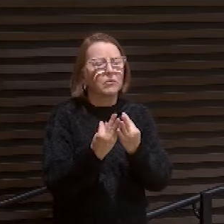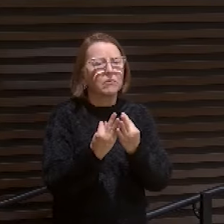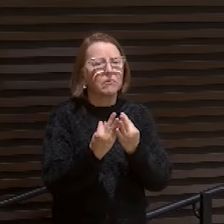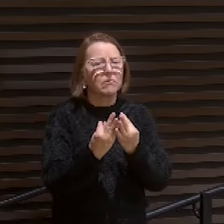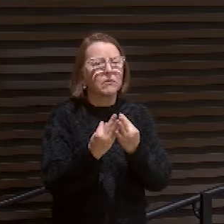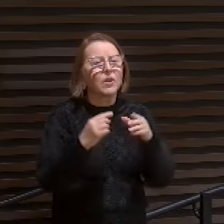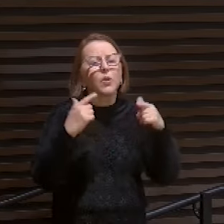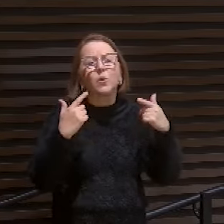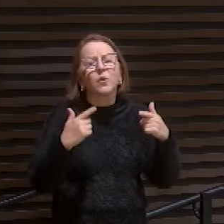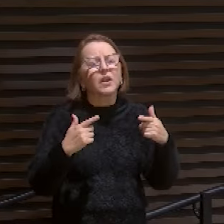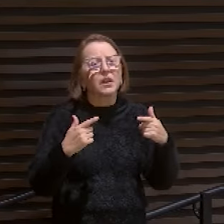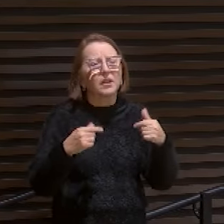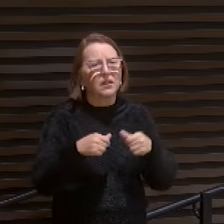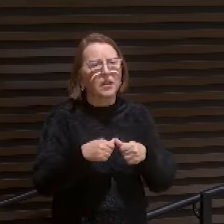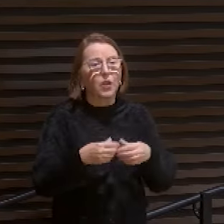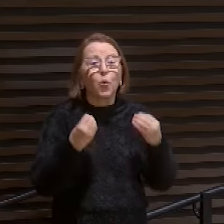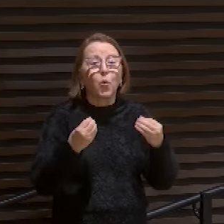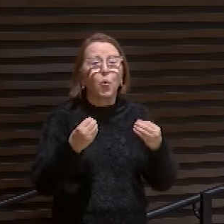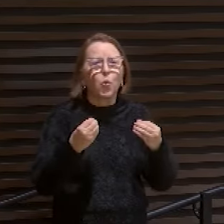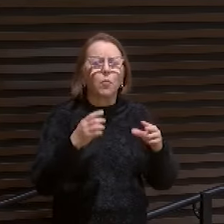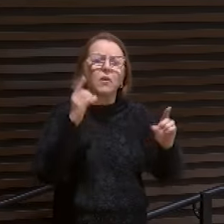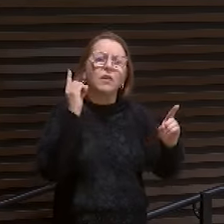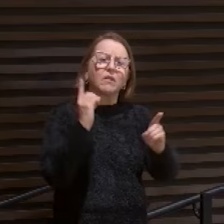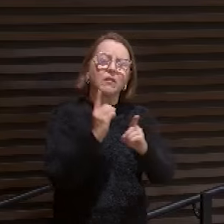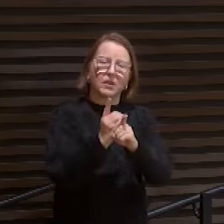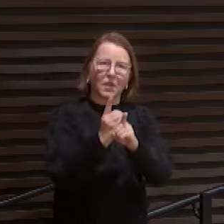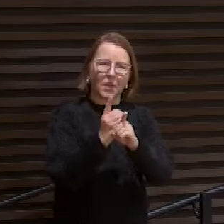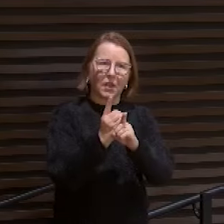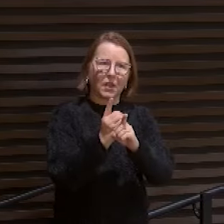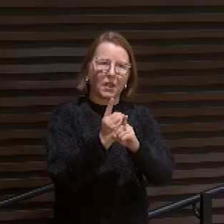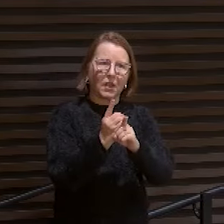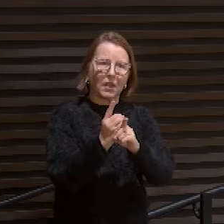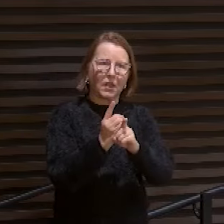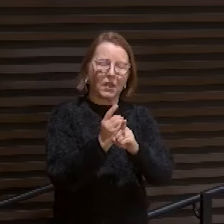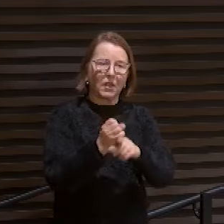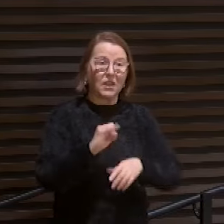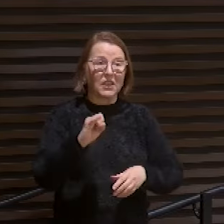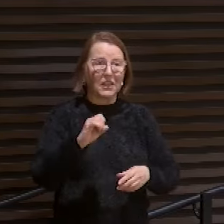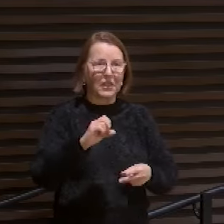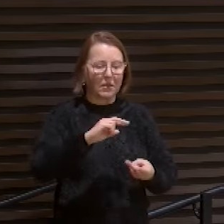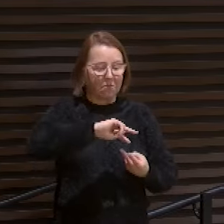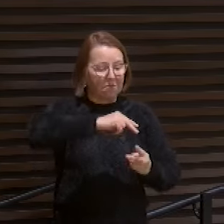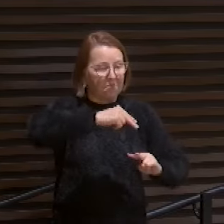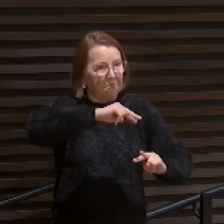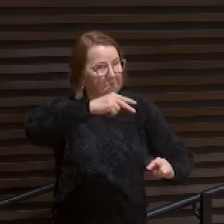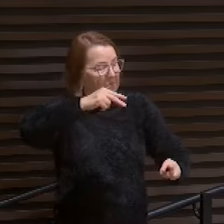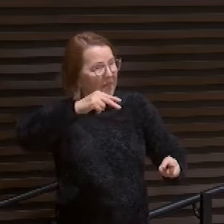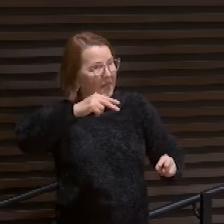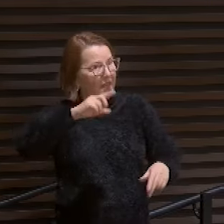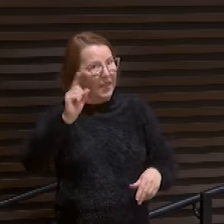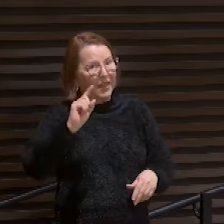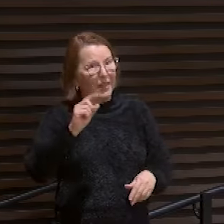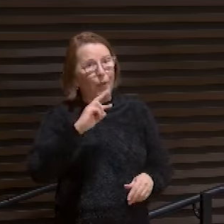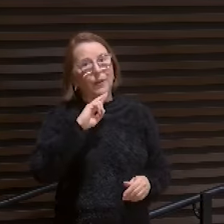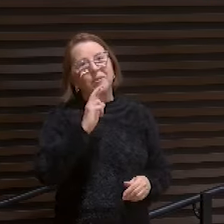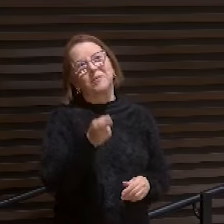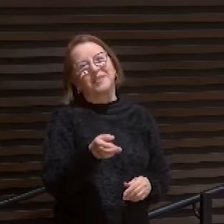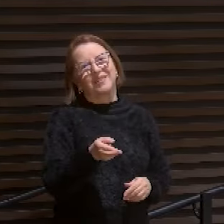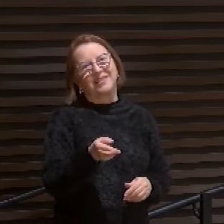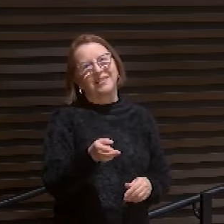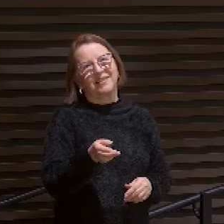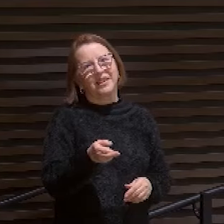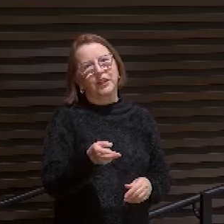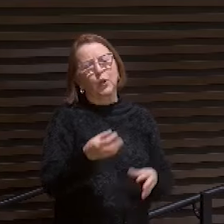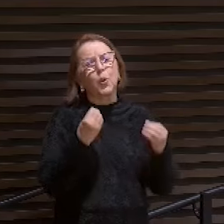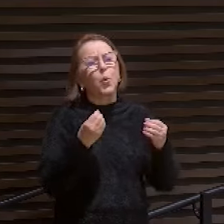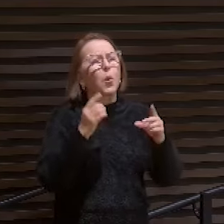e como é que vai achar essas tribos se DNA não tivesse dado a resposta? Como é que